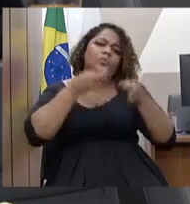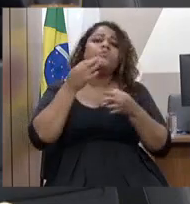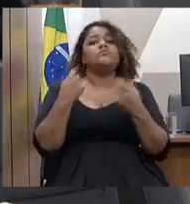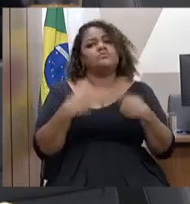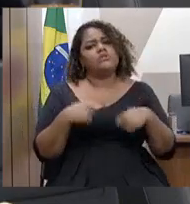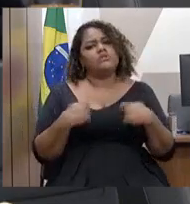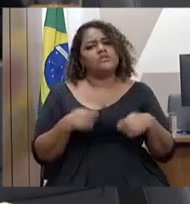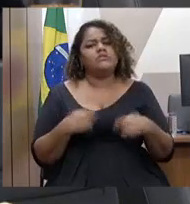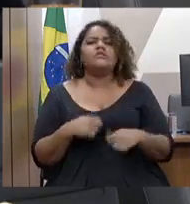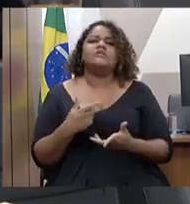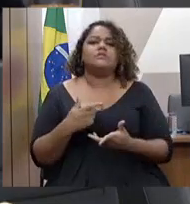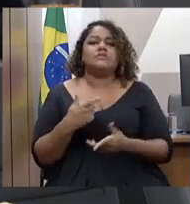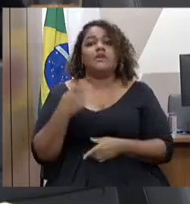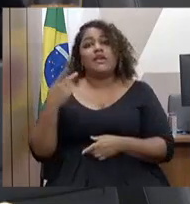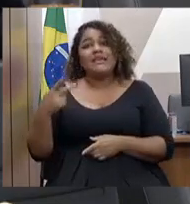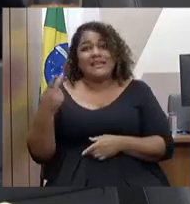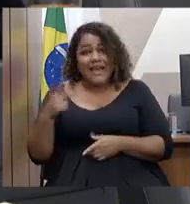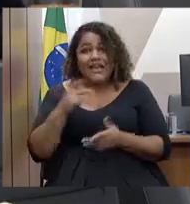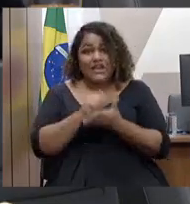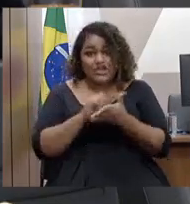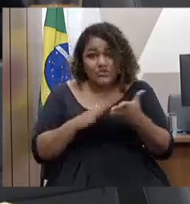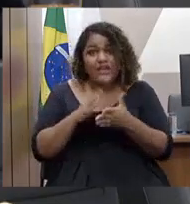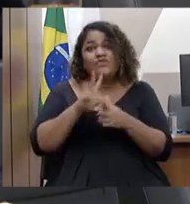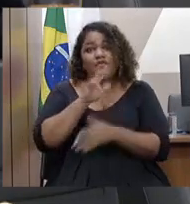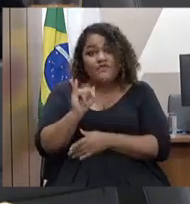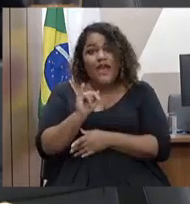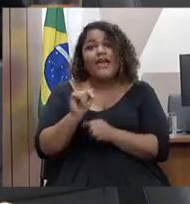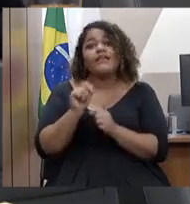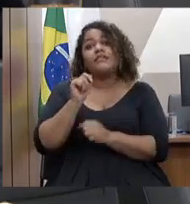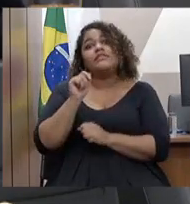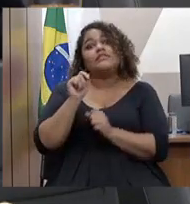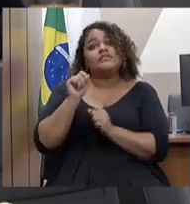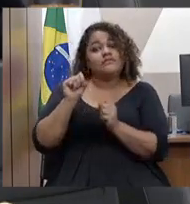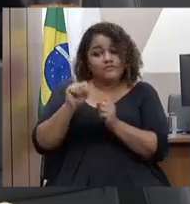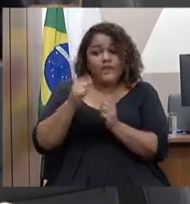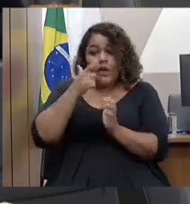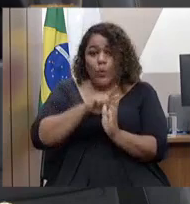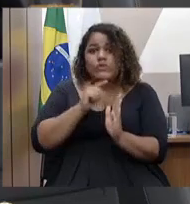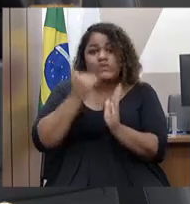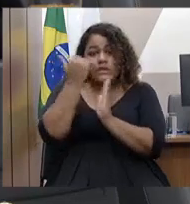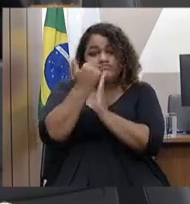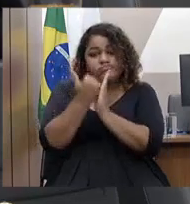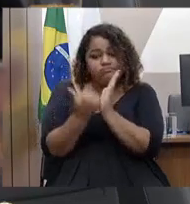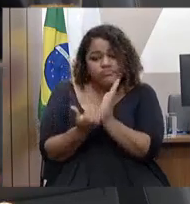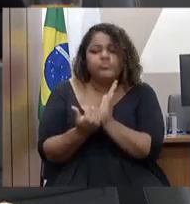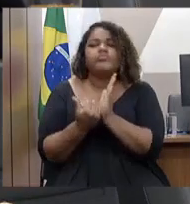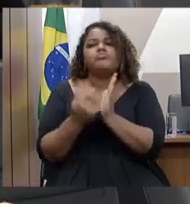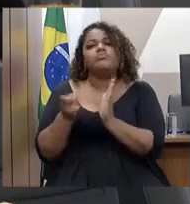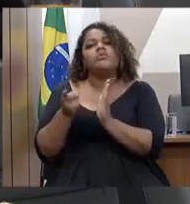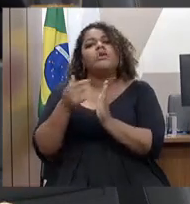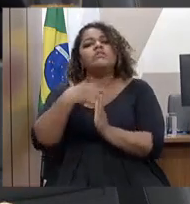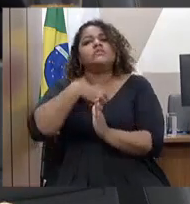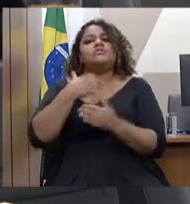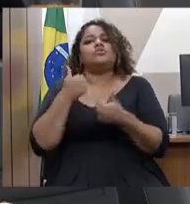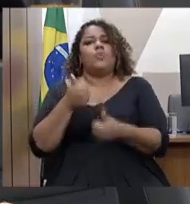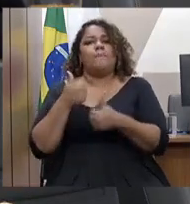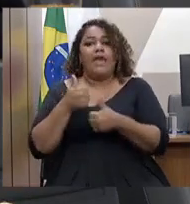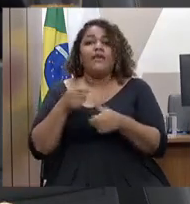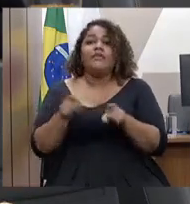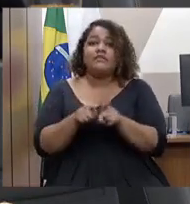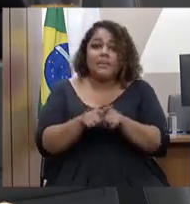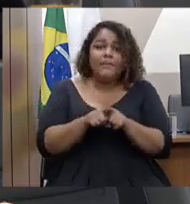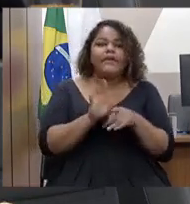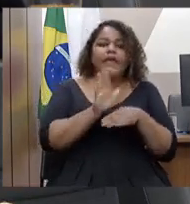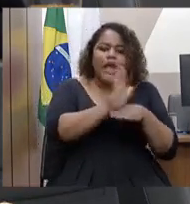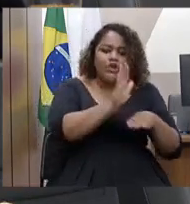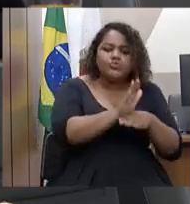a garantia de que é aquela atividade ela vai ser executada da forma que vai trazer mais benefícios tanto para os trabalhadores como para a empresa né então